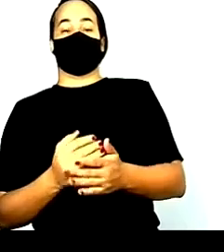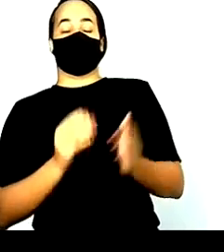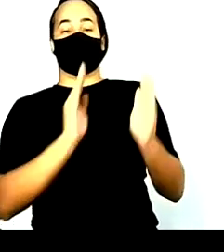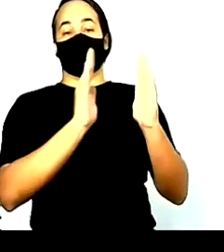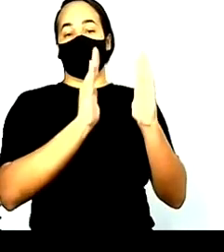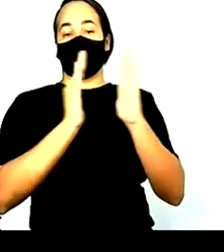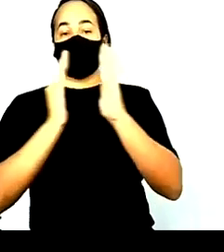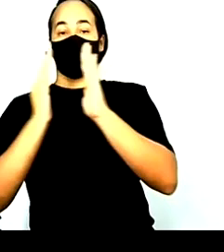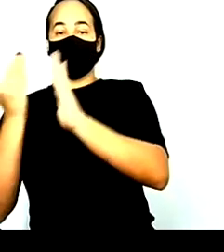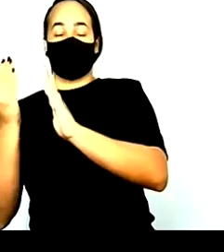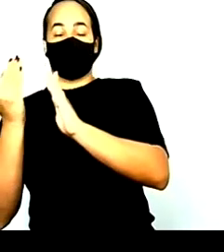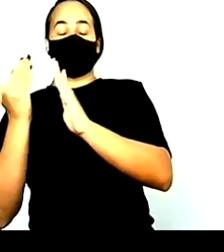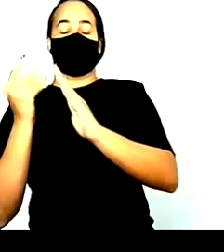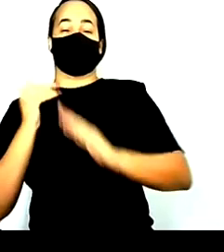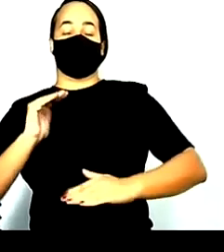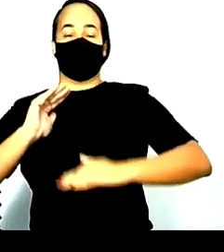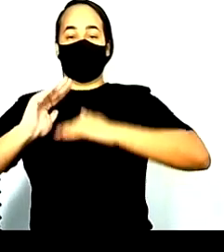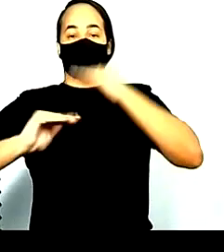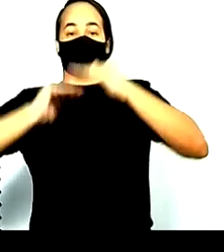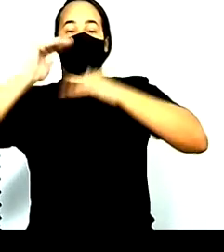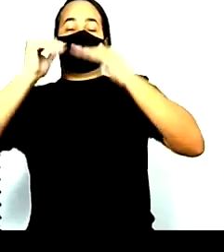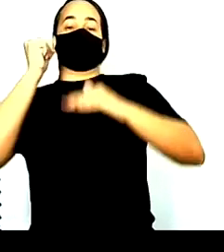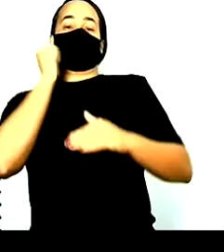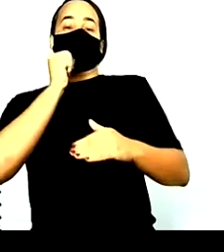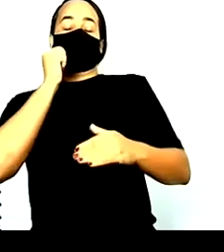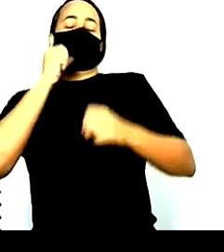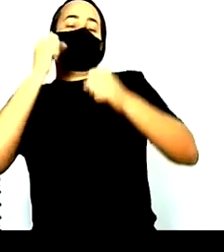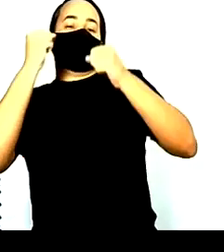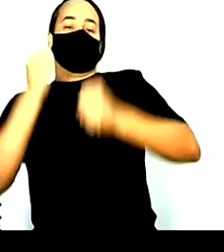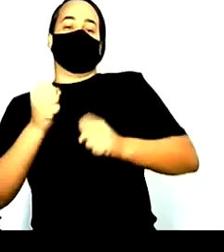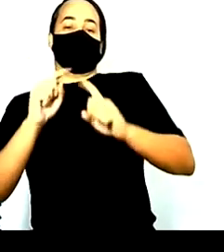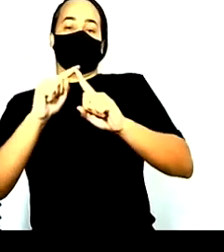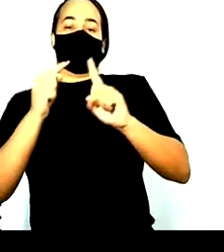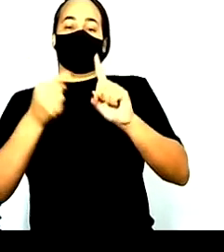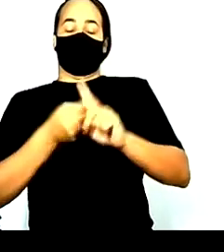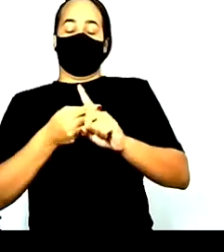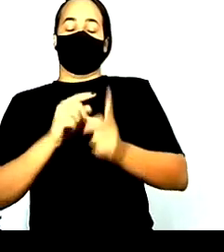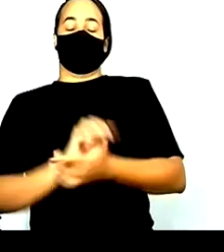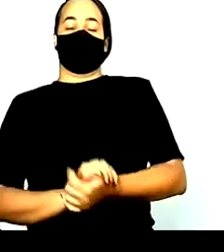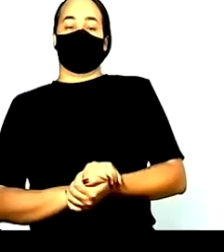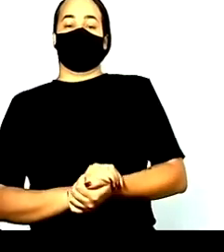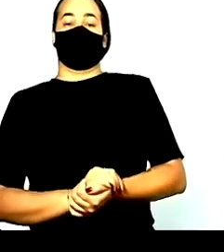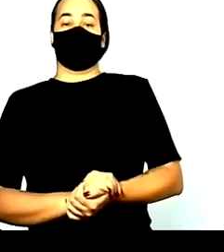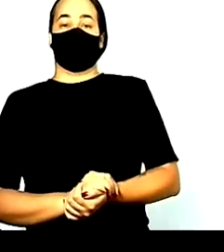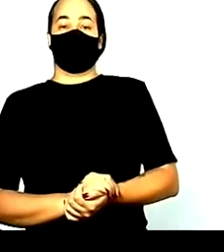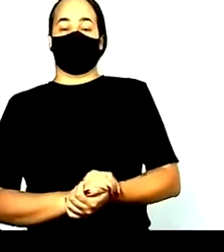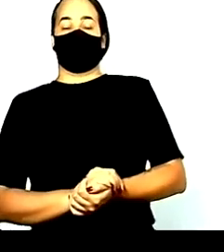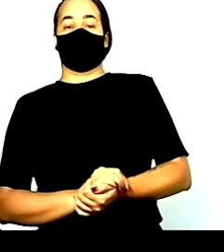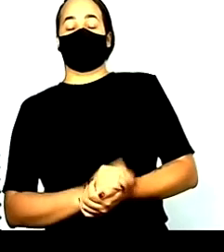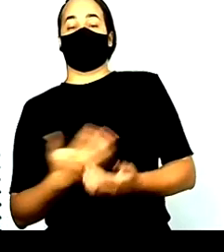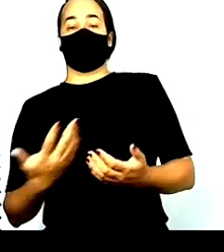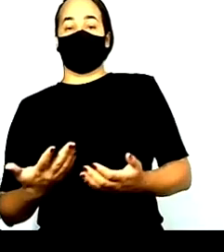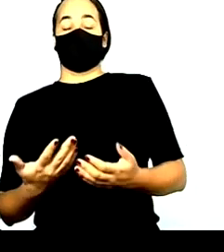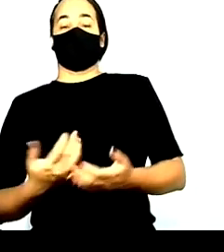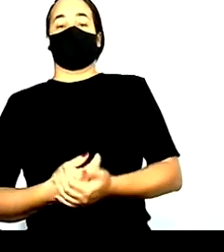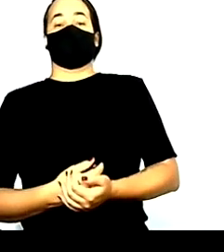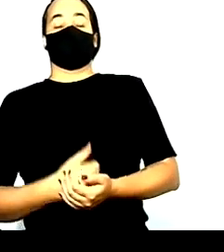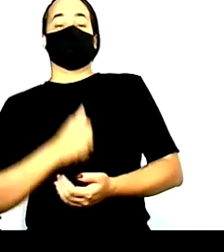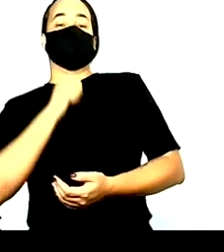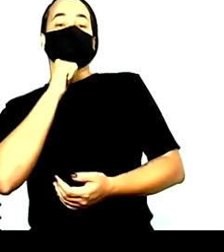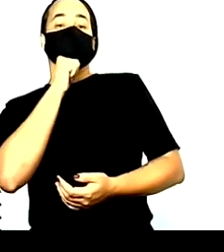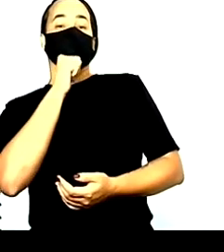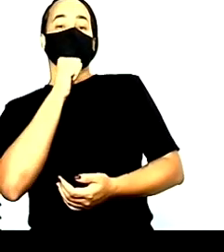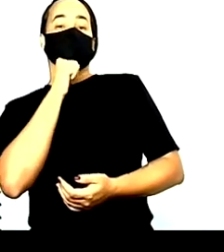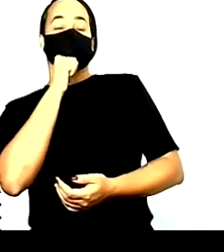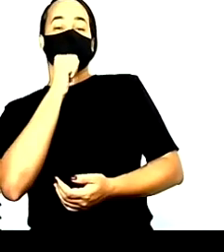atingir a sua maturidade e já vai poder engravidar. Corresponde, portanto, à eliminação pelo corpo